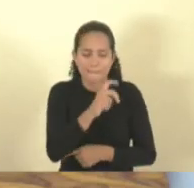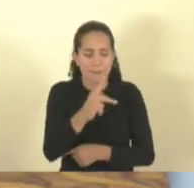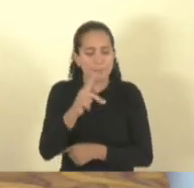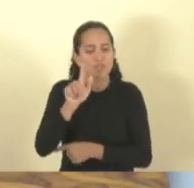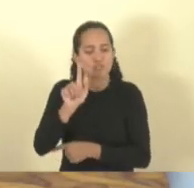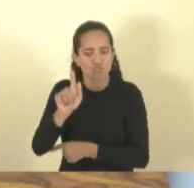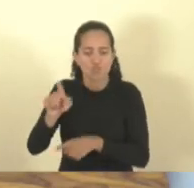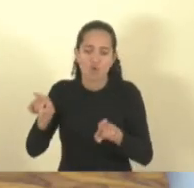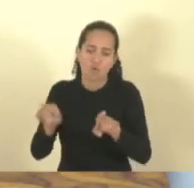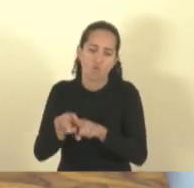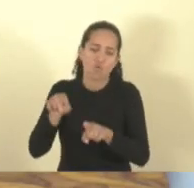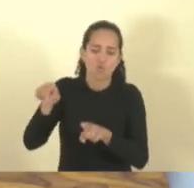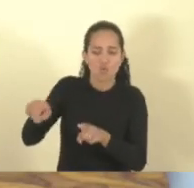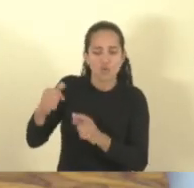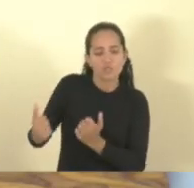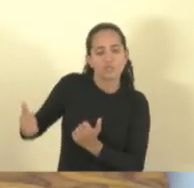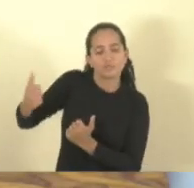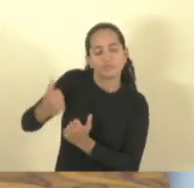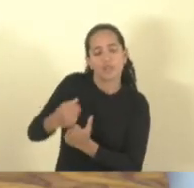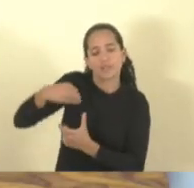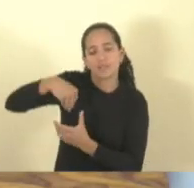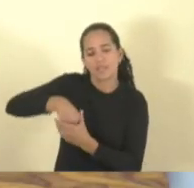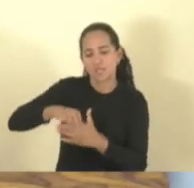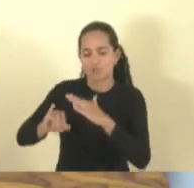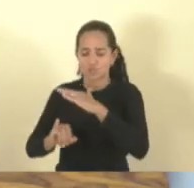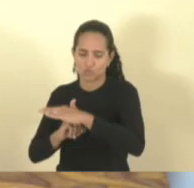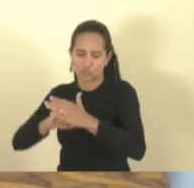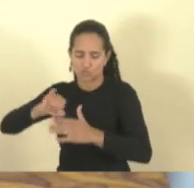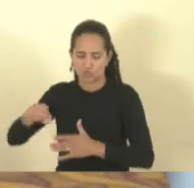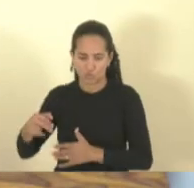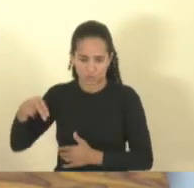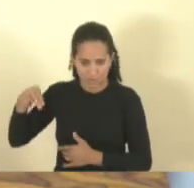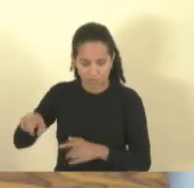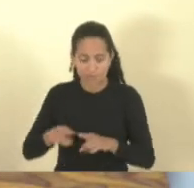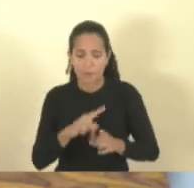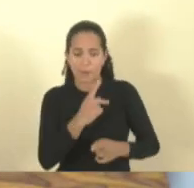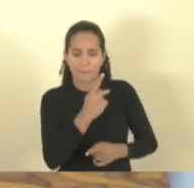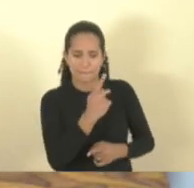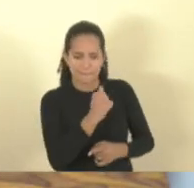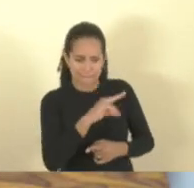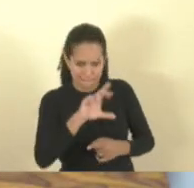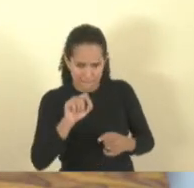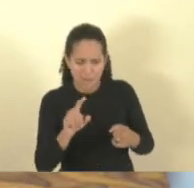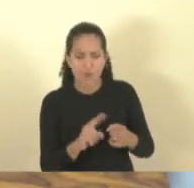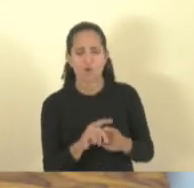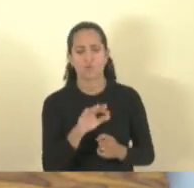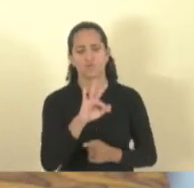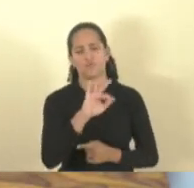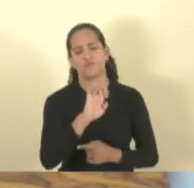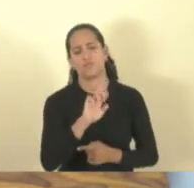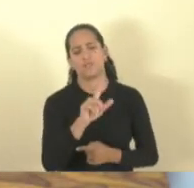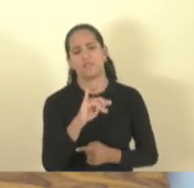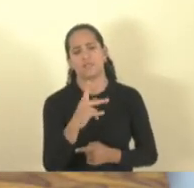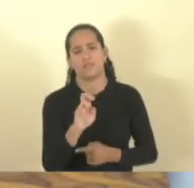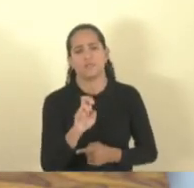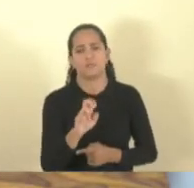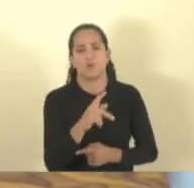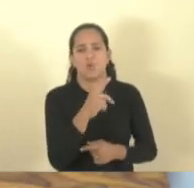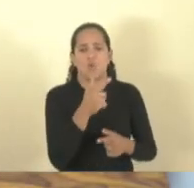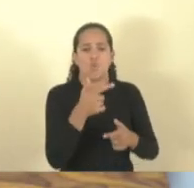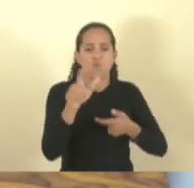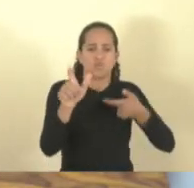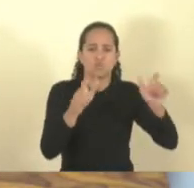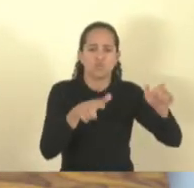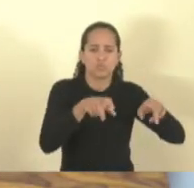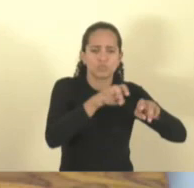está à frente do Instituto Jones Santos Neves. Paulo, assim bem como Felipe, bem como tantos outros que inclusive